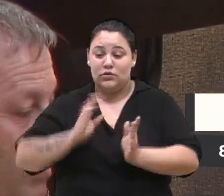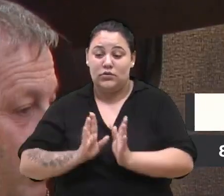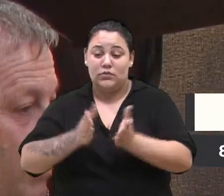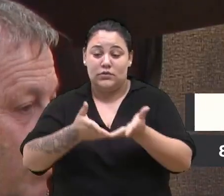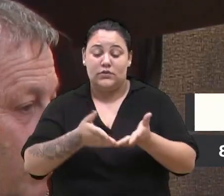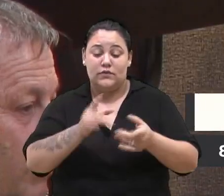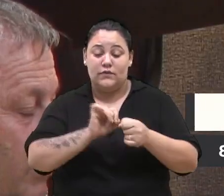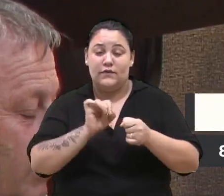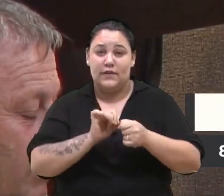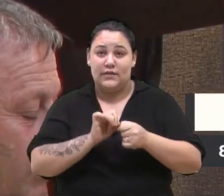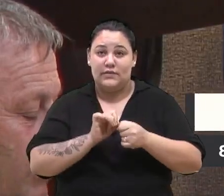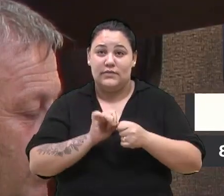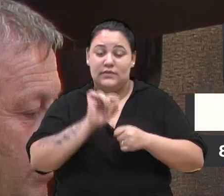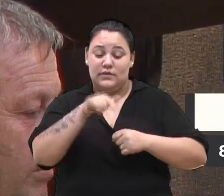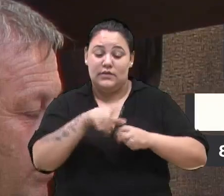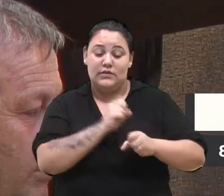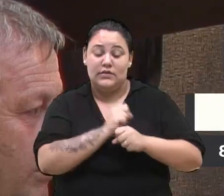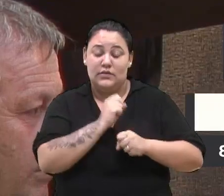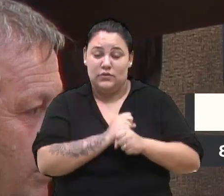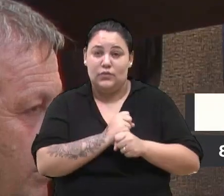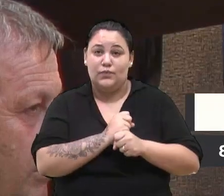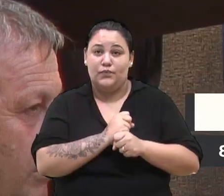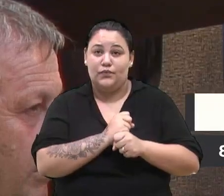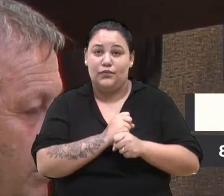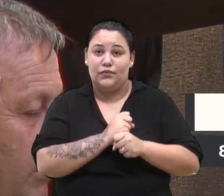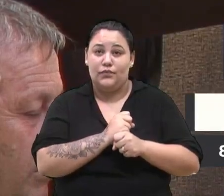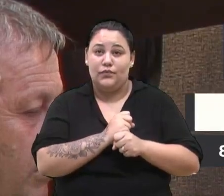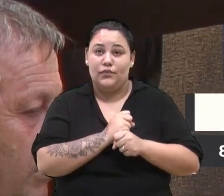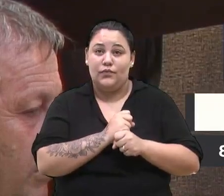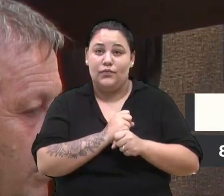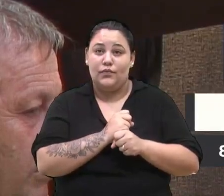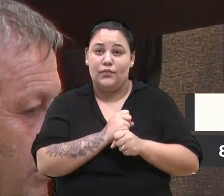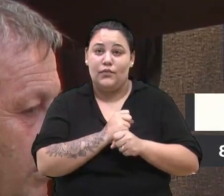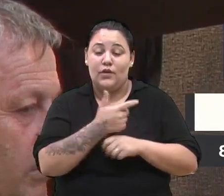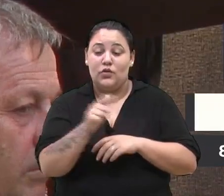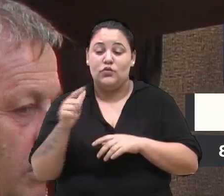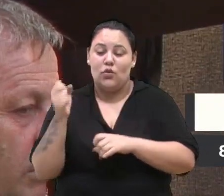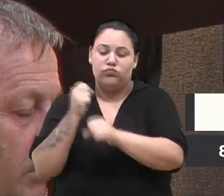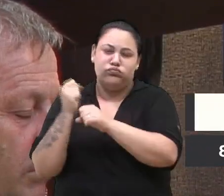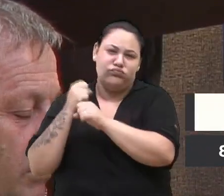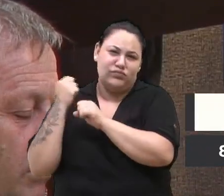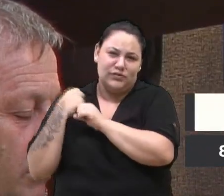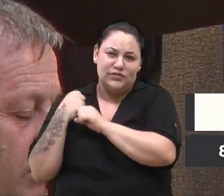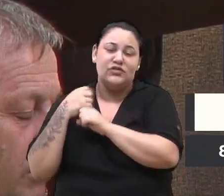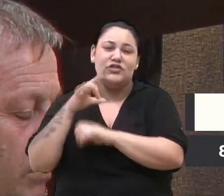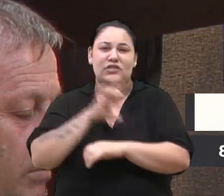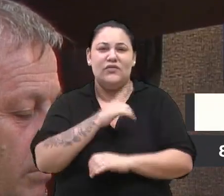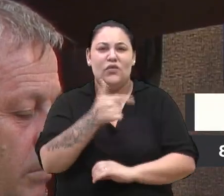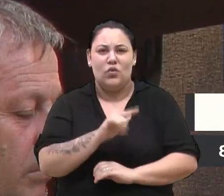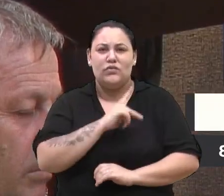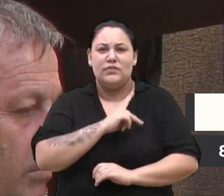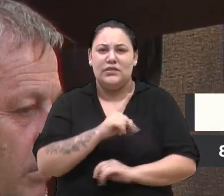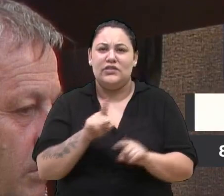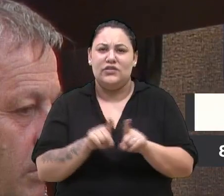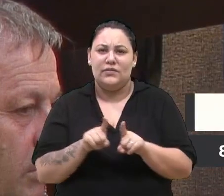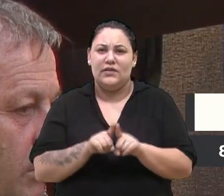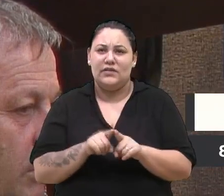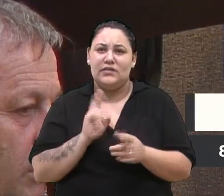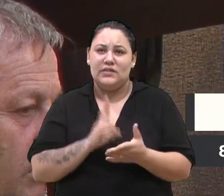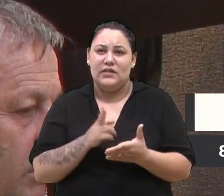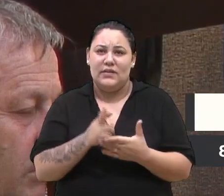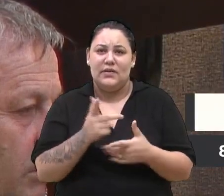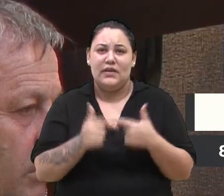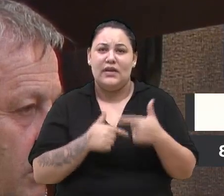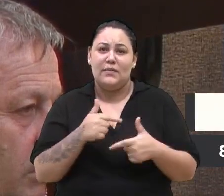ano e ao longo dos outros anos, a quais tiveram outros presidentes à frente, sempre trabalhando em prol da